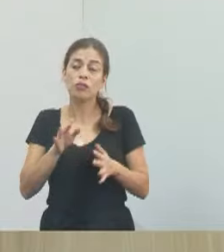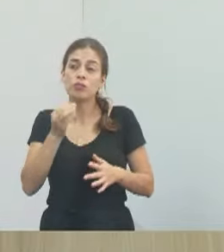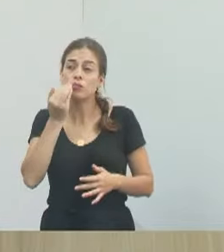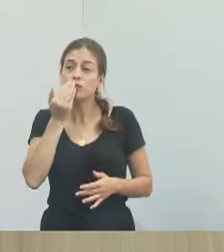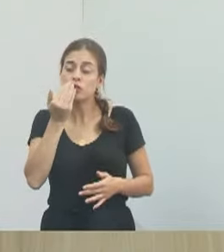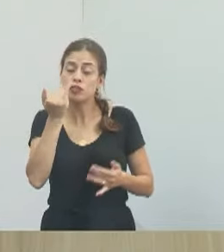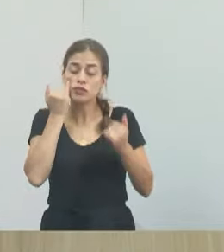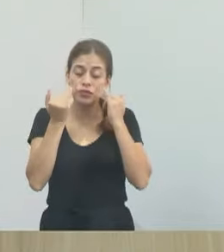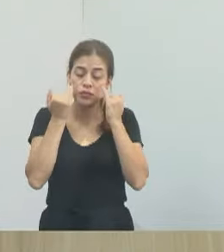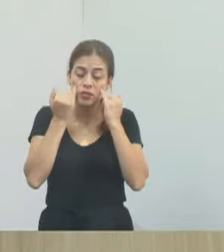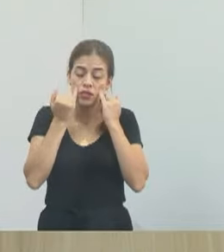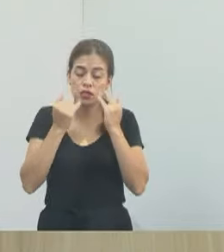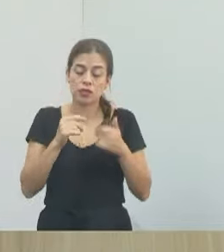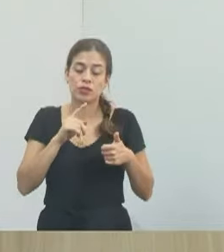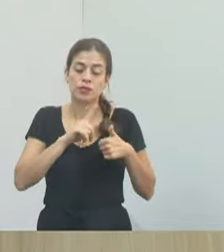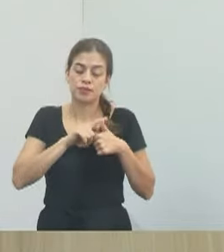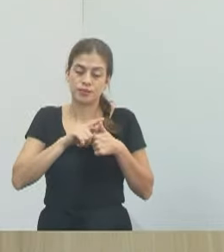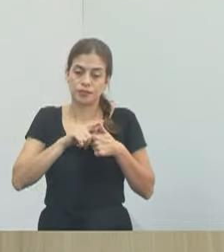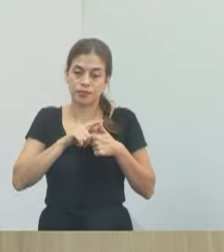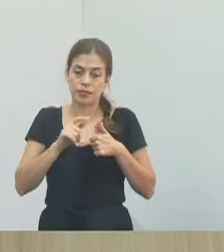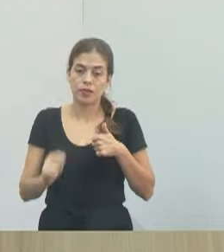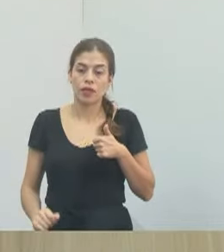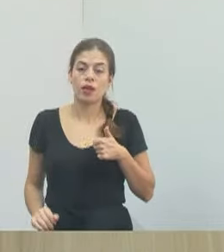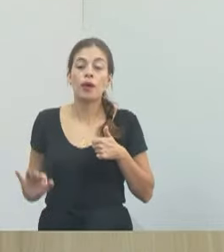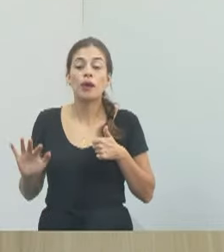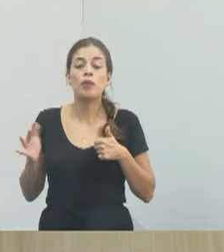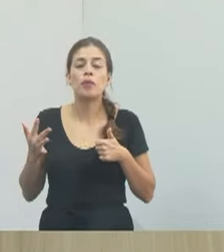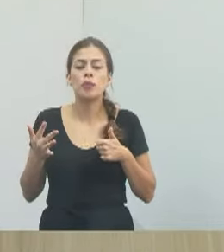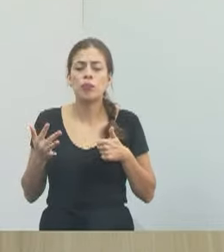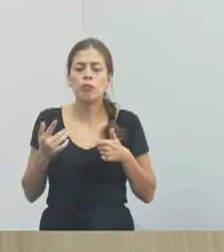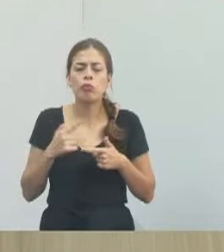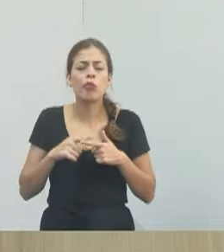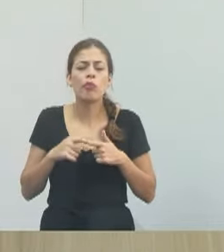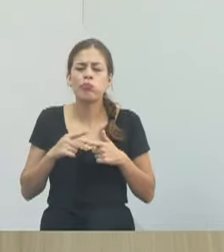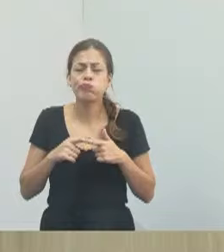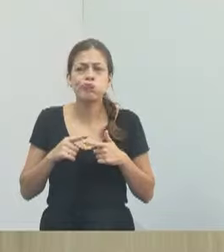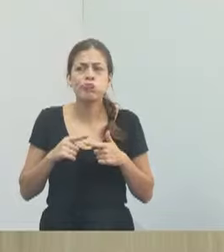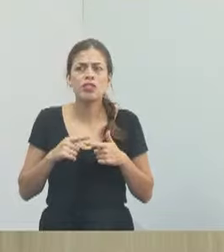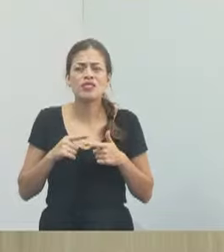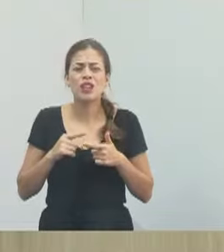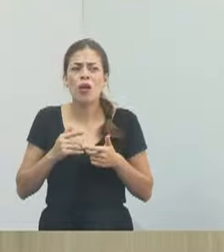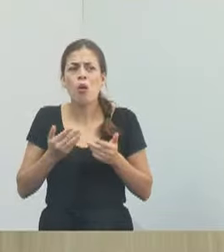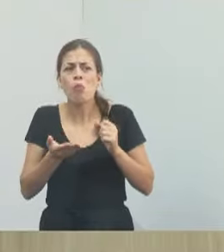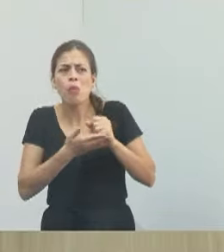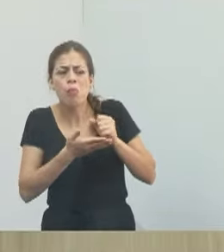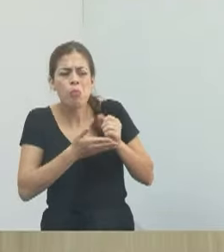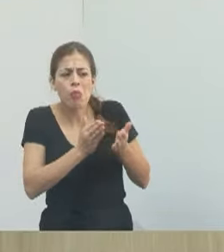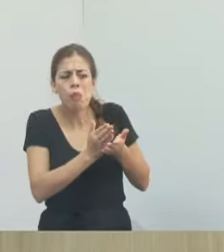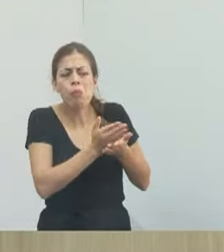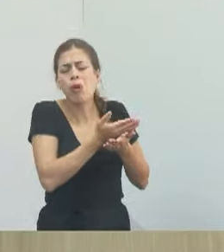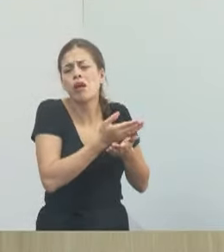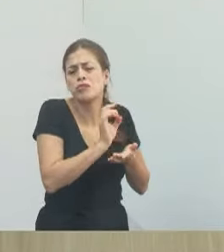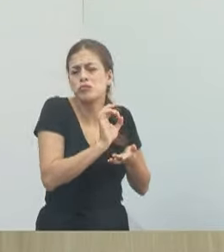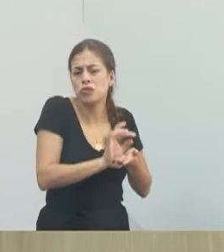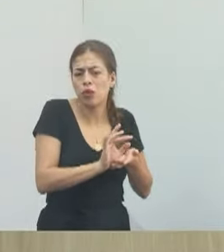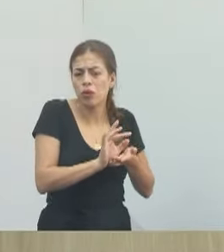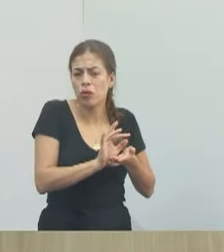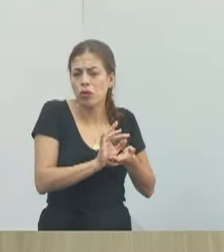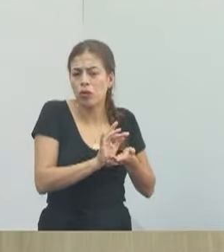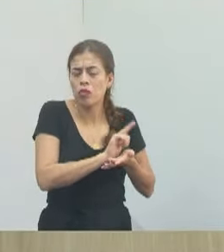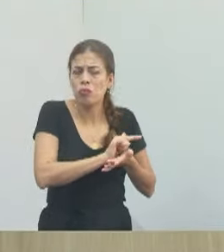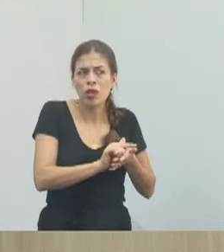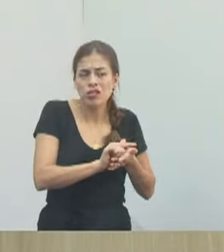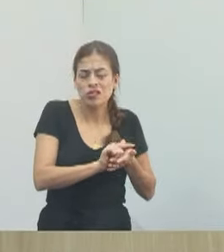informações um Qual é o motivo para execução parcial de serviço de Capina e